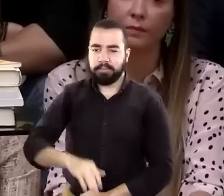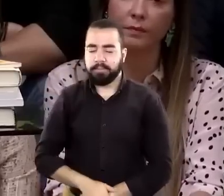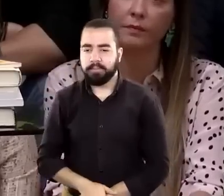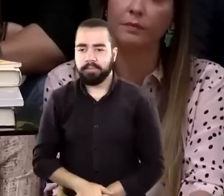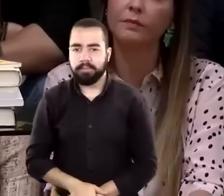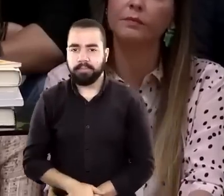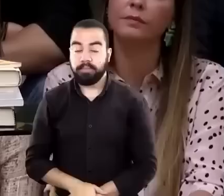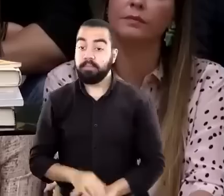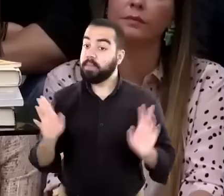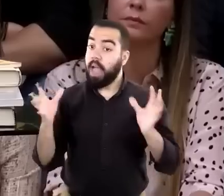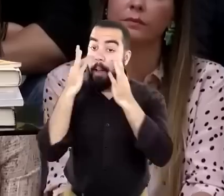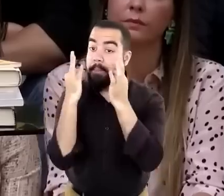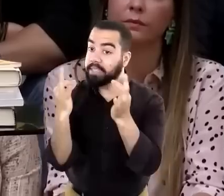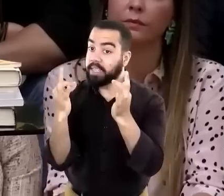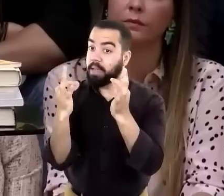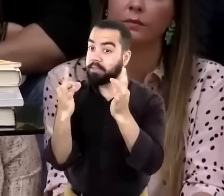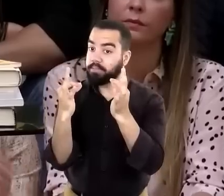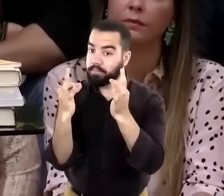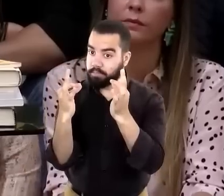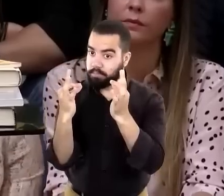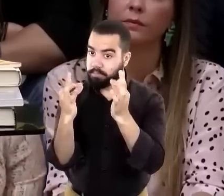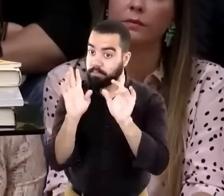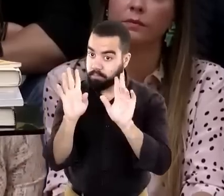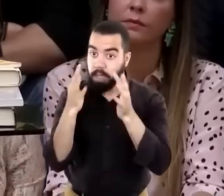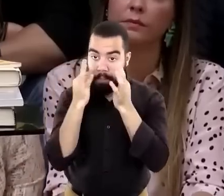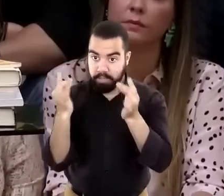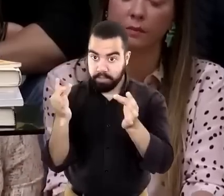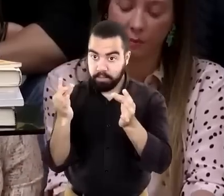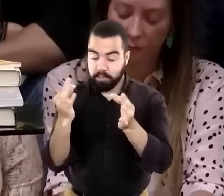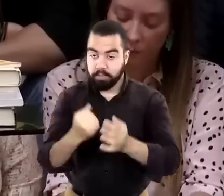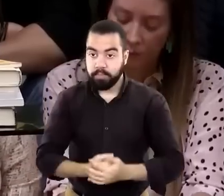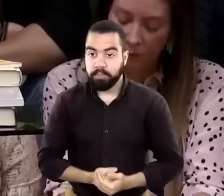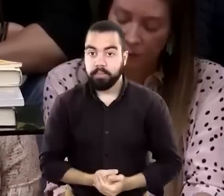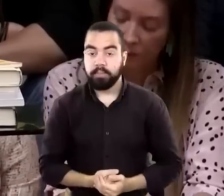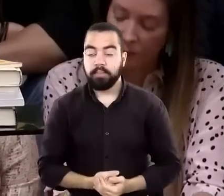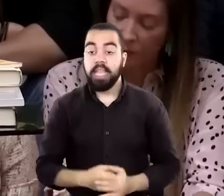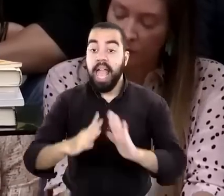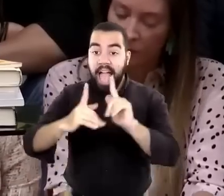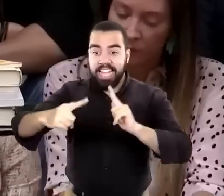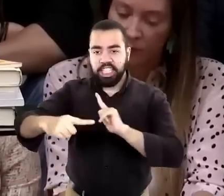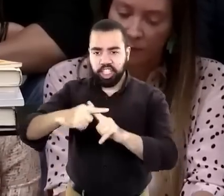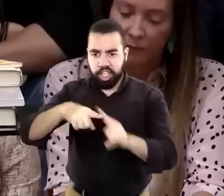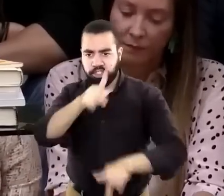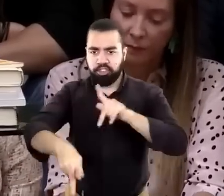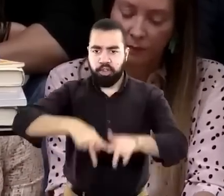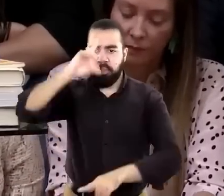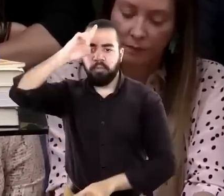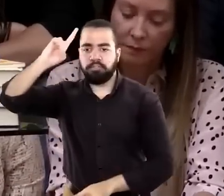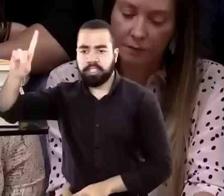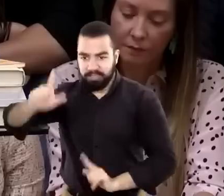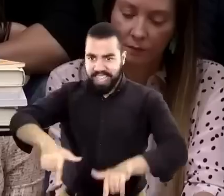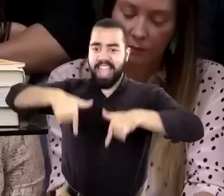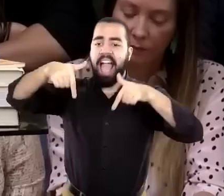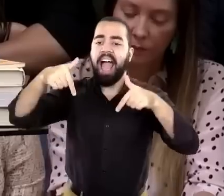Mas, notem vocês em segundo lugar, segundo ponto que eu quero destacar: a igreja, o povo de Deus, que realiza